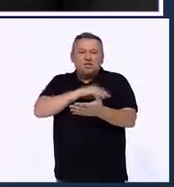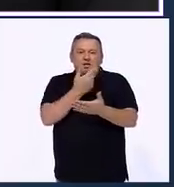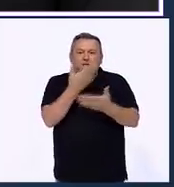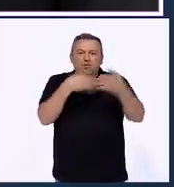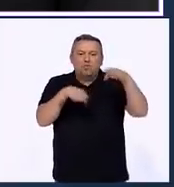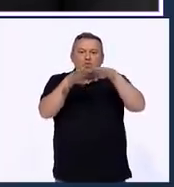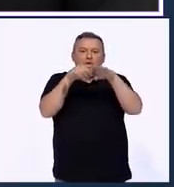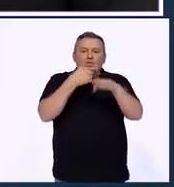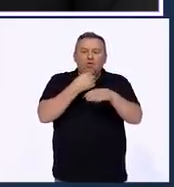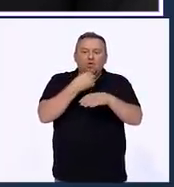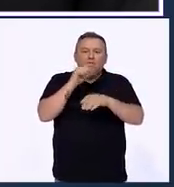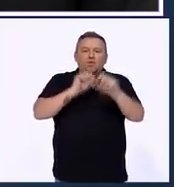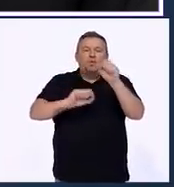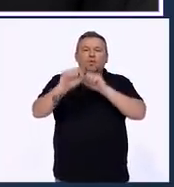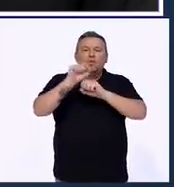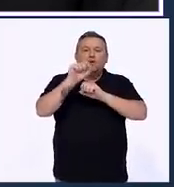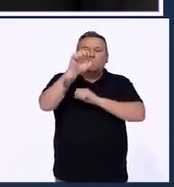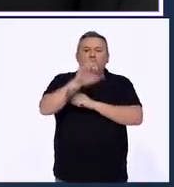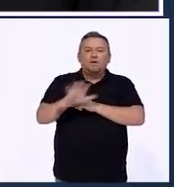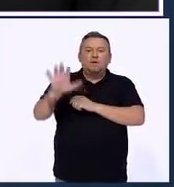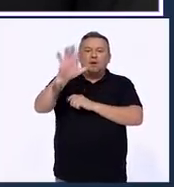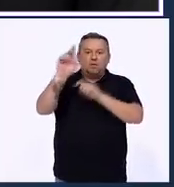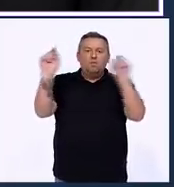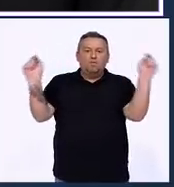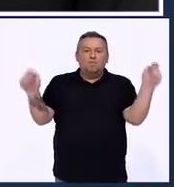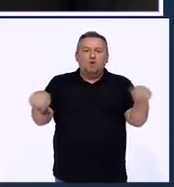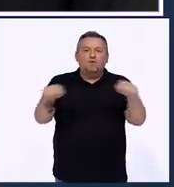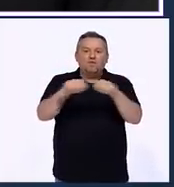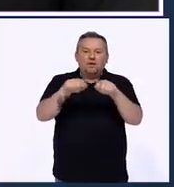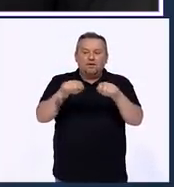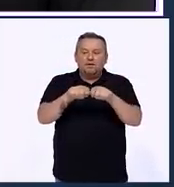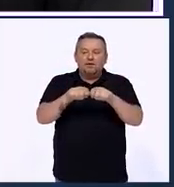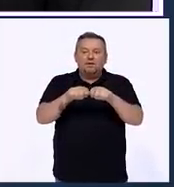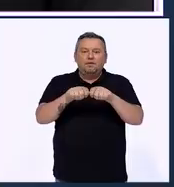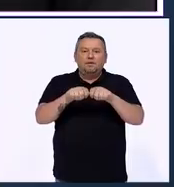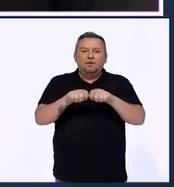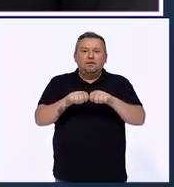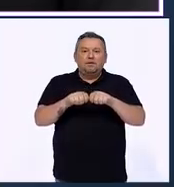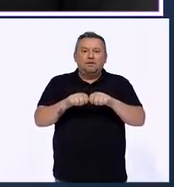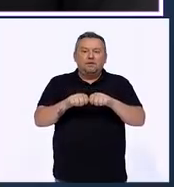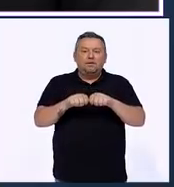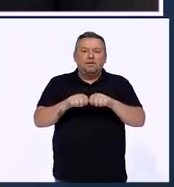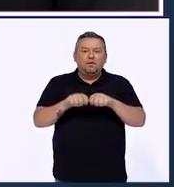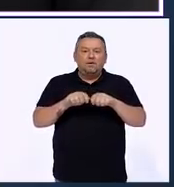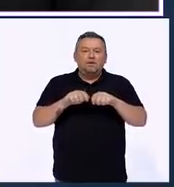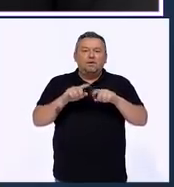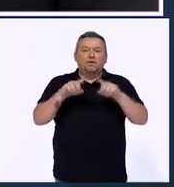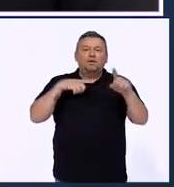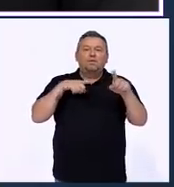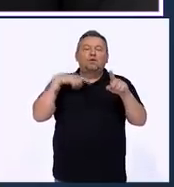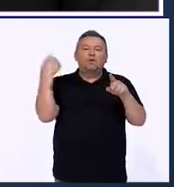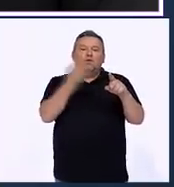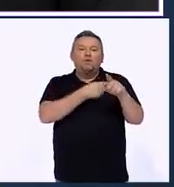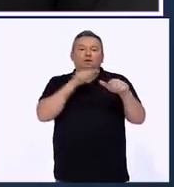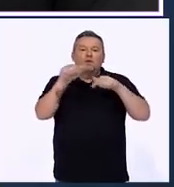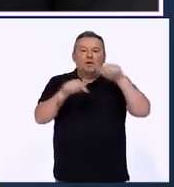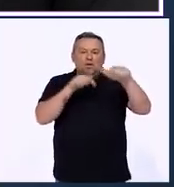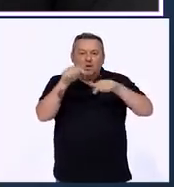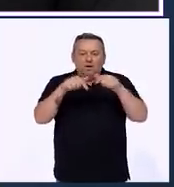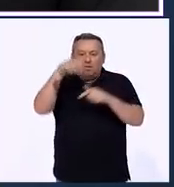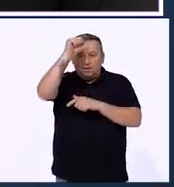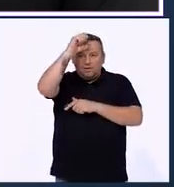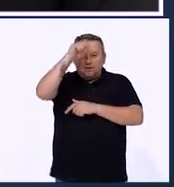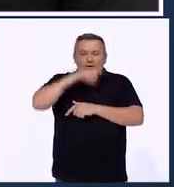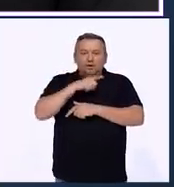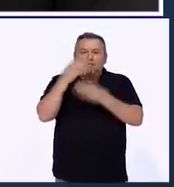O que, o Estado pode fazer para garantir essa igualdade? Sabe, Mauro, quando a gente é parlamentar, a gente aprende que tem